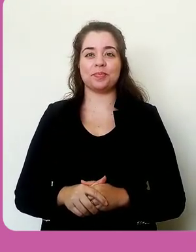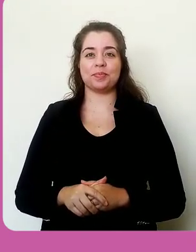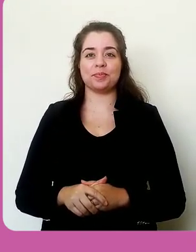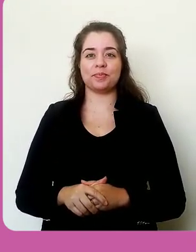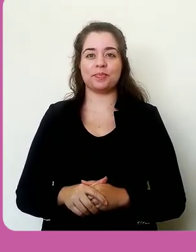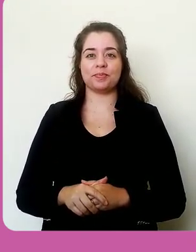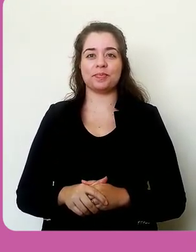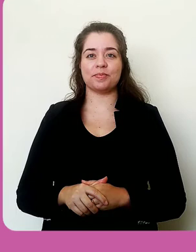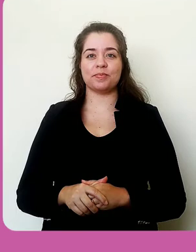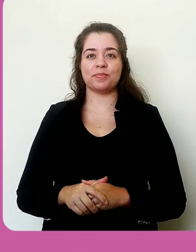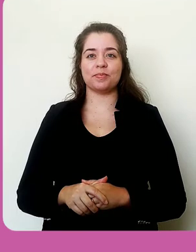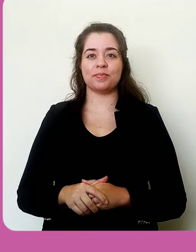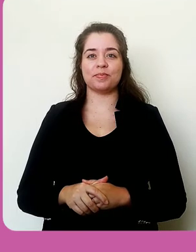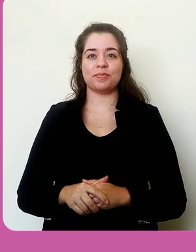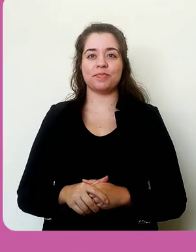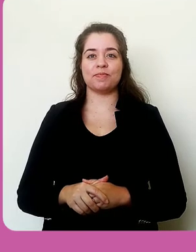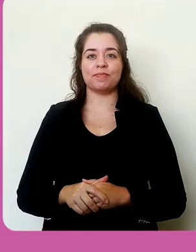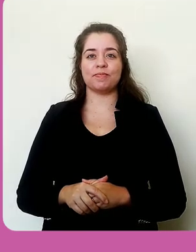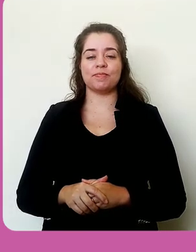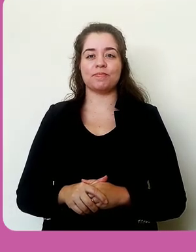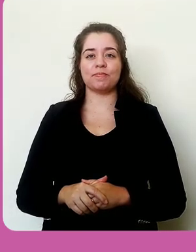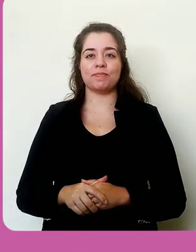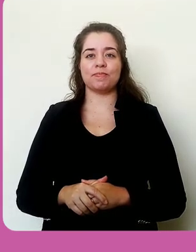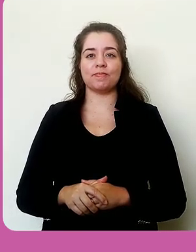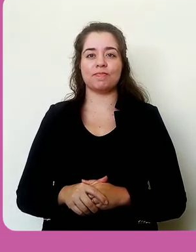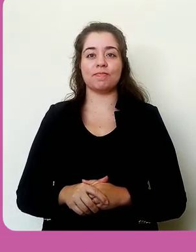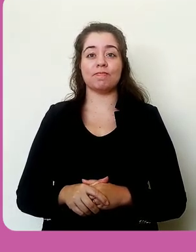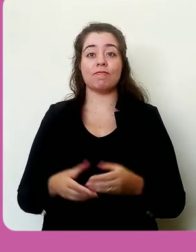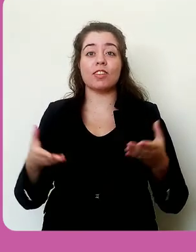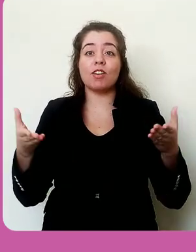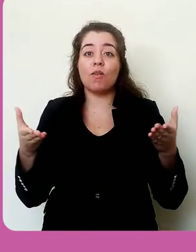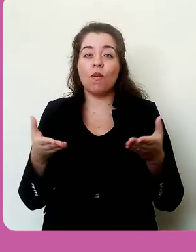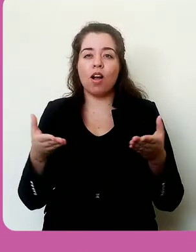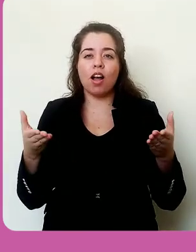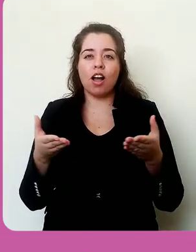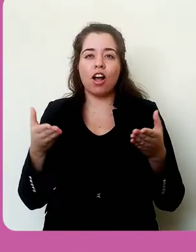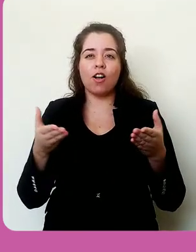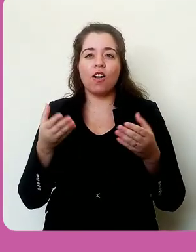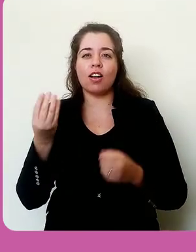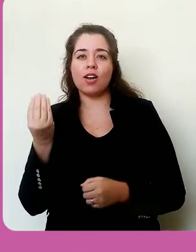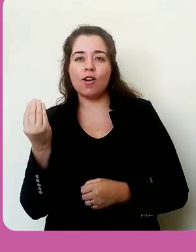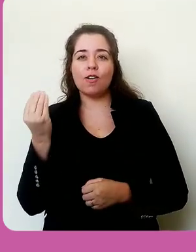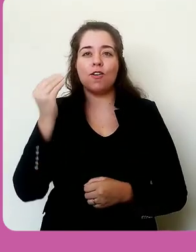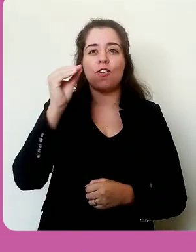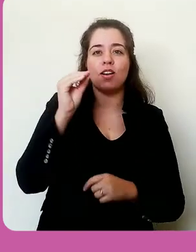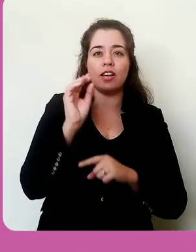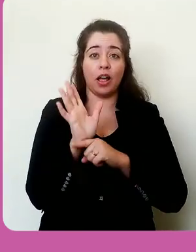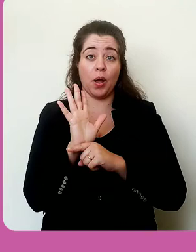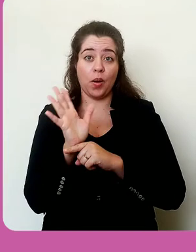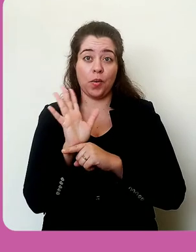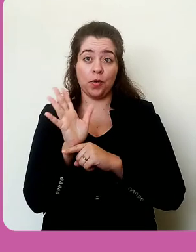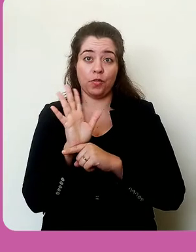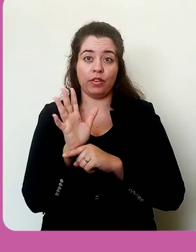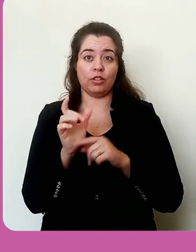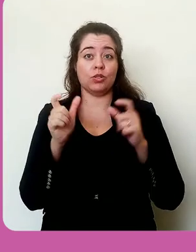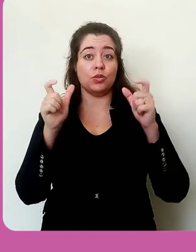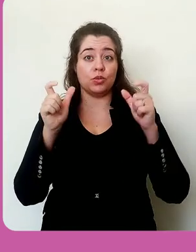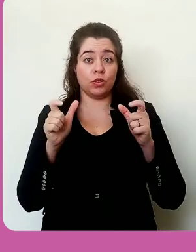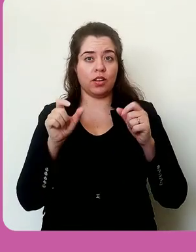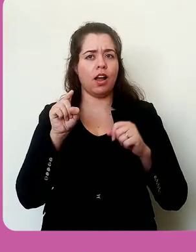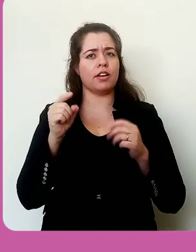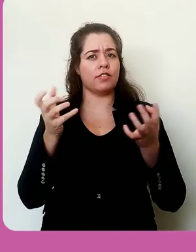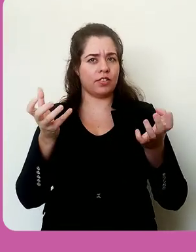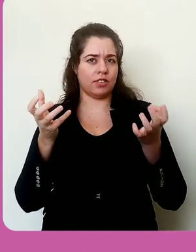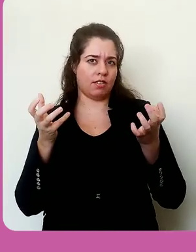então, colocar esse vídeo, incluir esse vídeo, aonde você, no tópico que você gostaria, ou na página que você